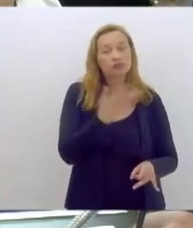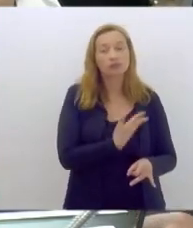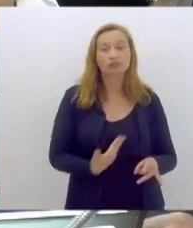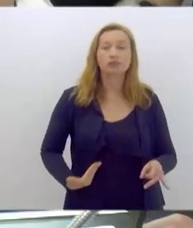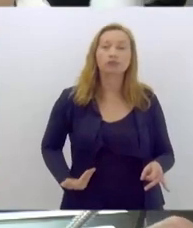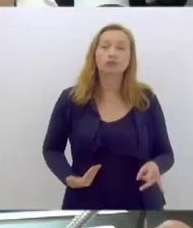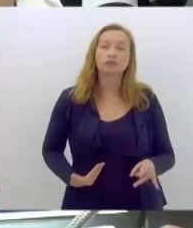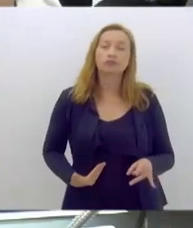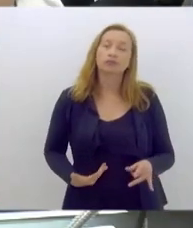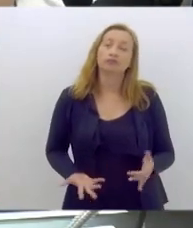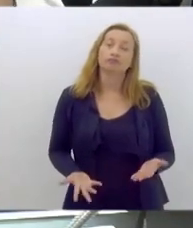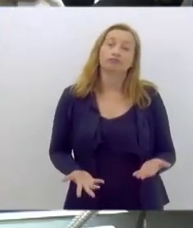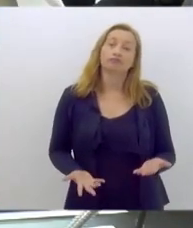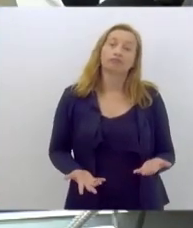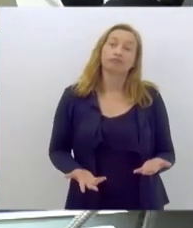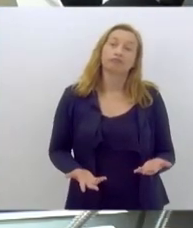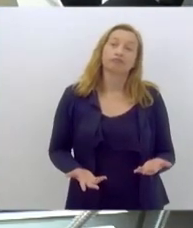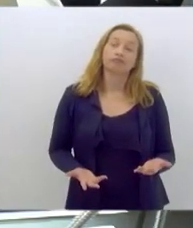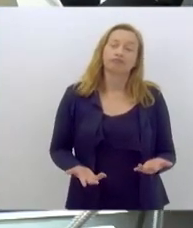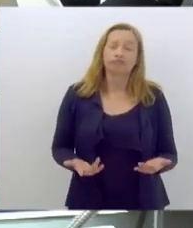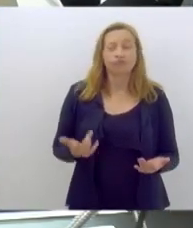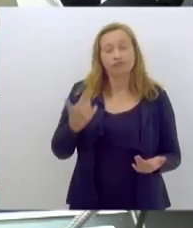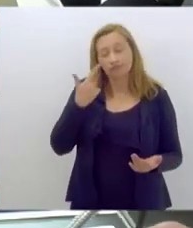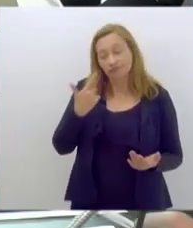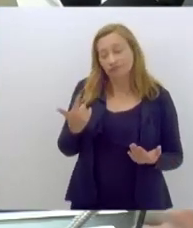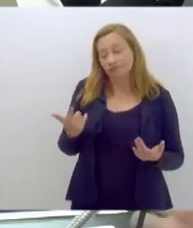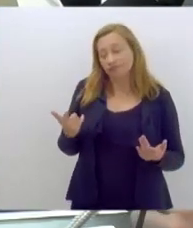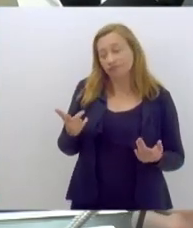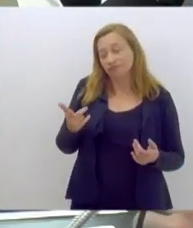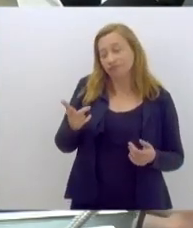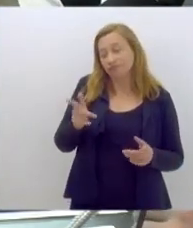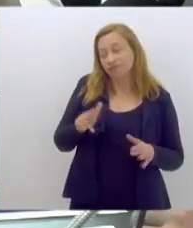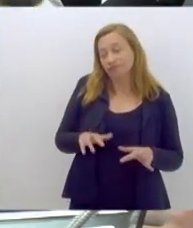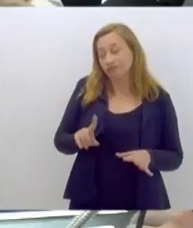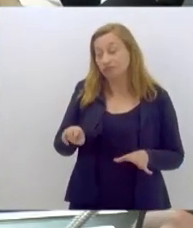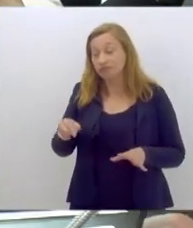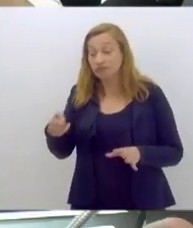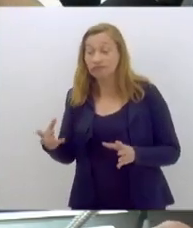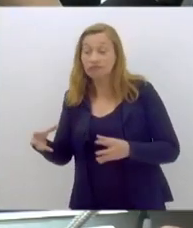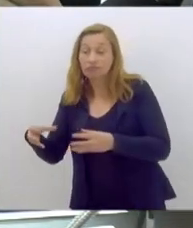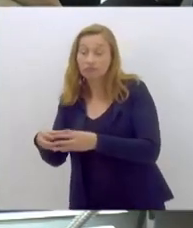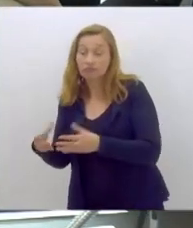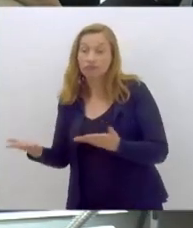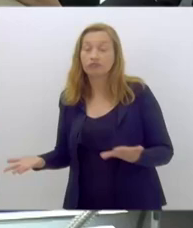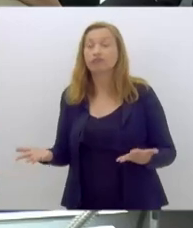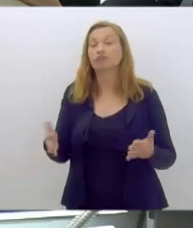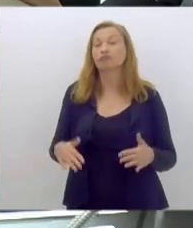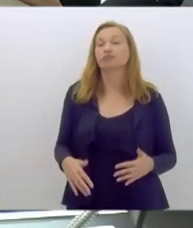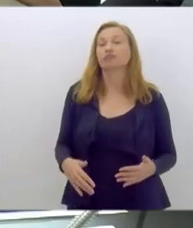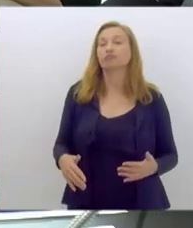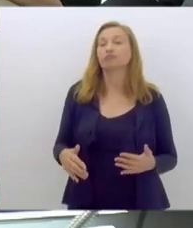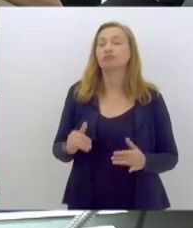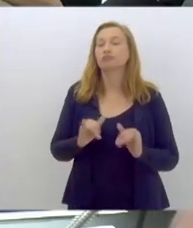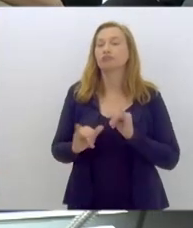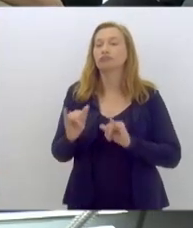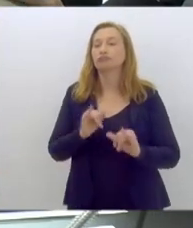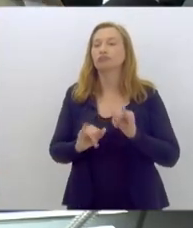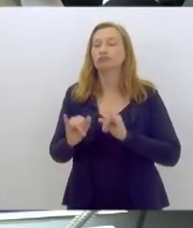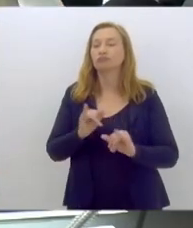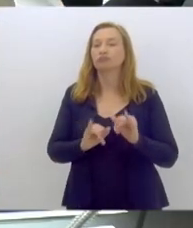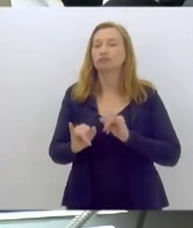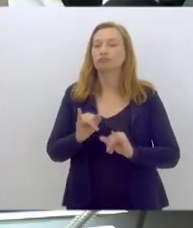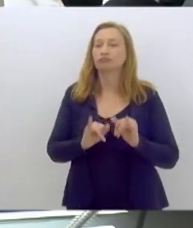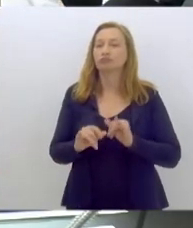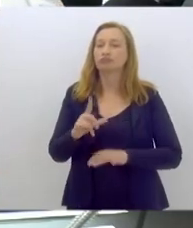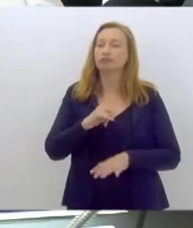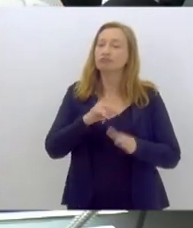e que a gente vê que tá um negócio tá um pouco diferente em relação a outros aquilo ou seja os dados que